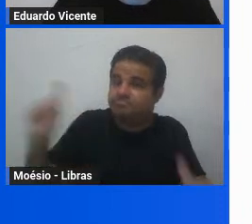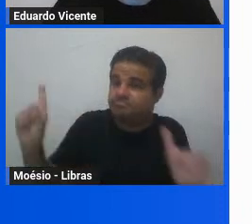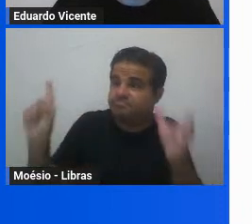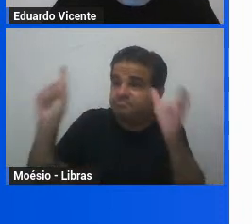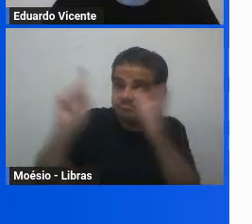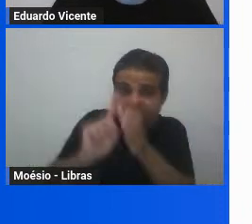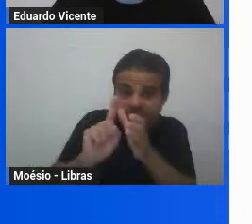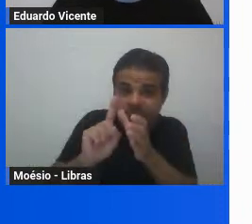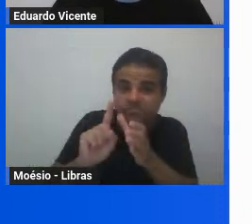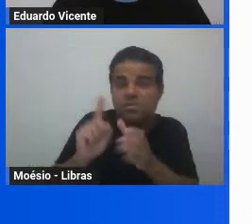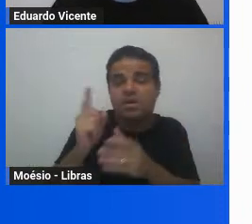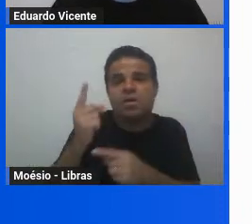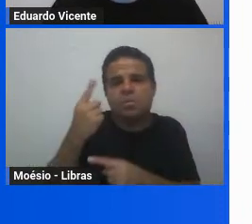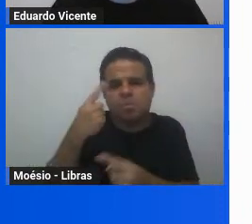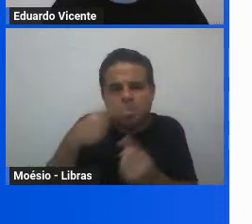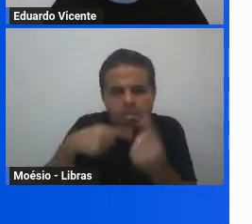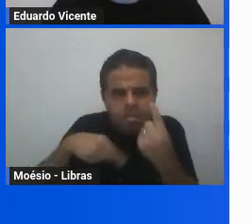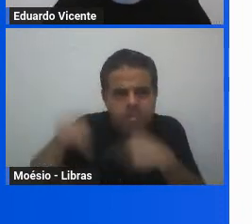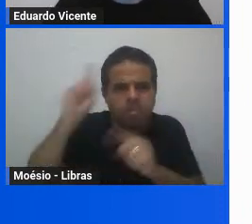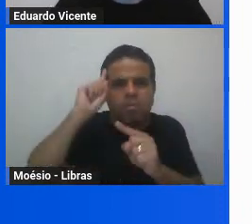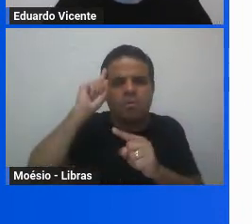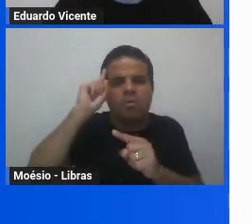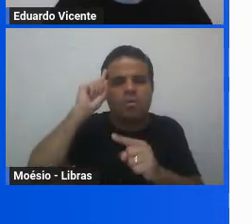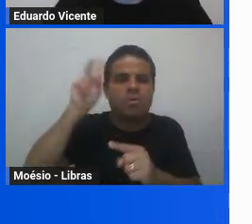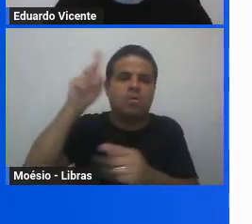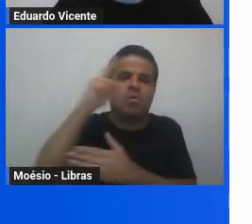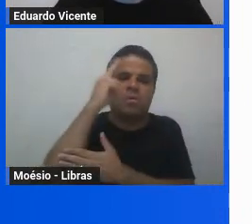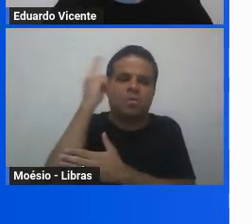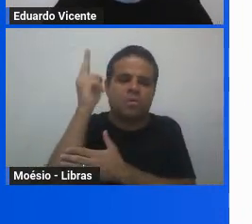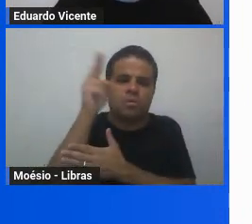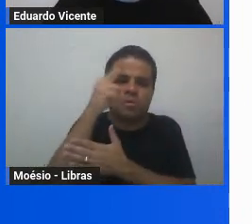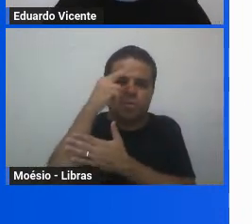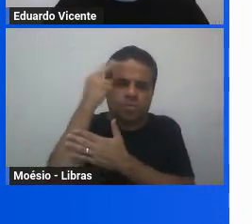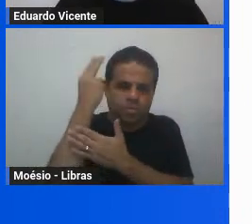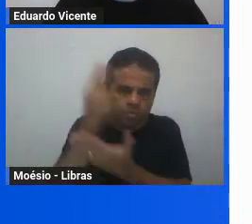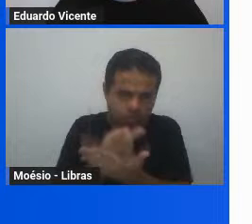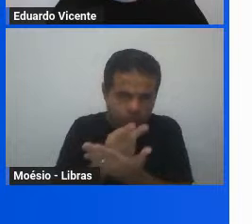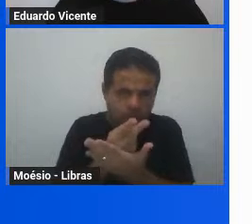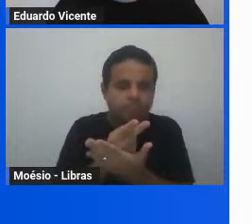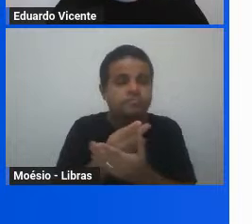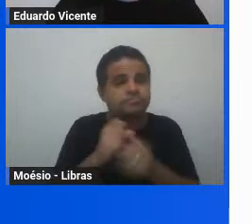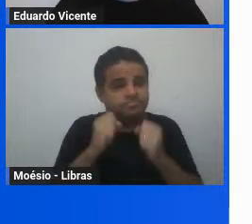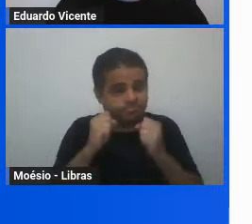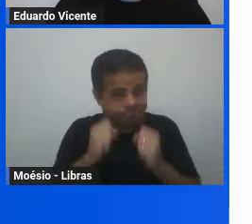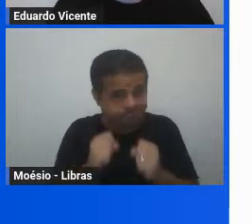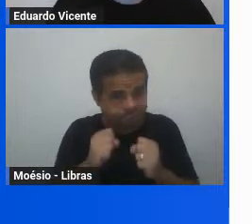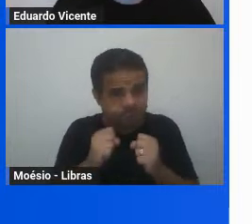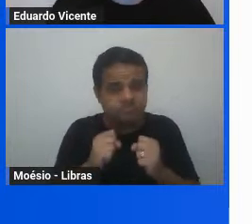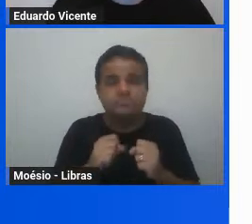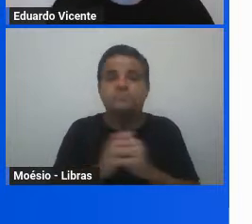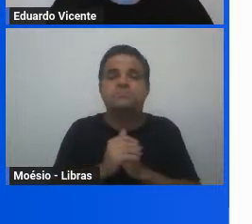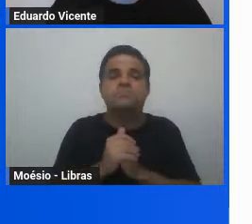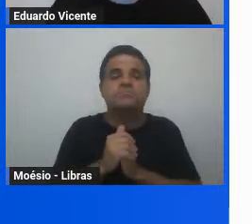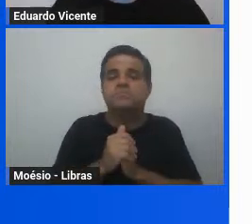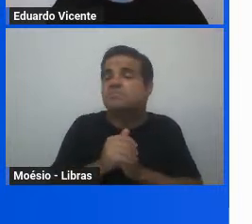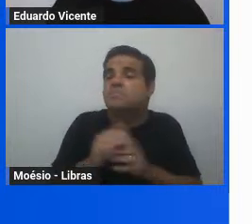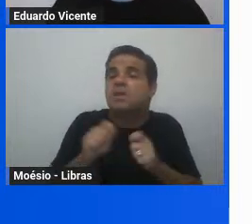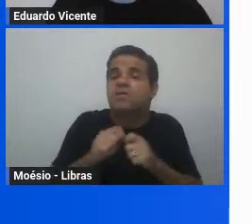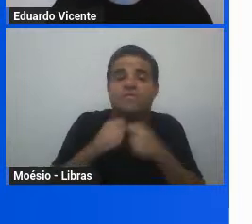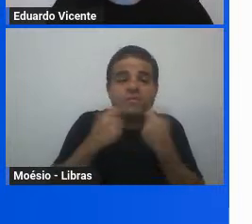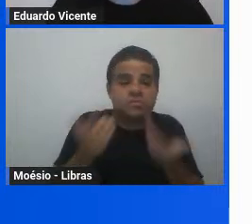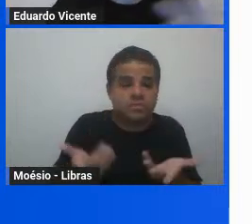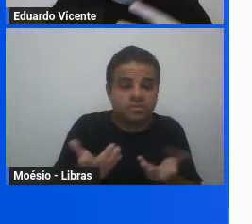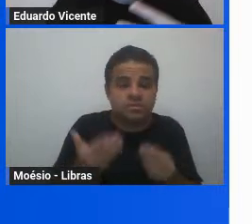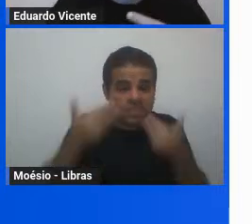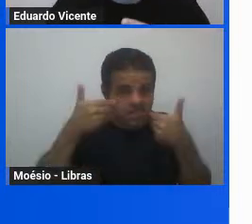tontura, evoluir para quê? Para um desmaio. O que fazer, então, no caso que a pessoa refere, ou